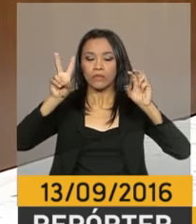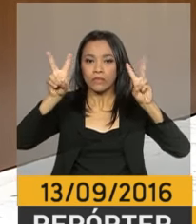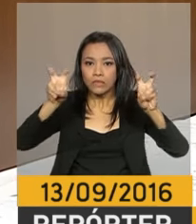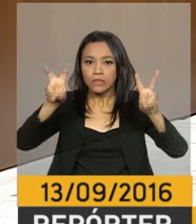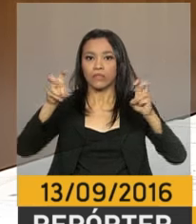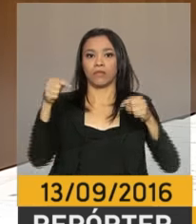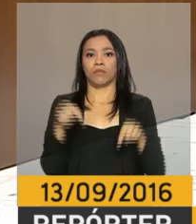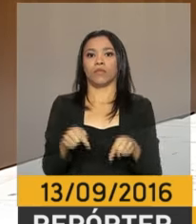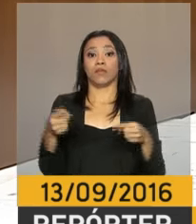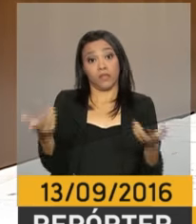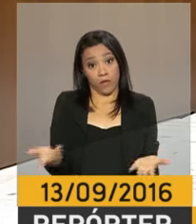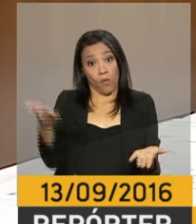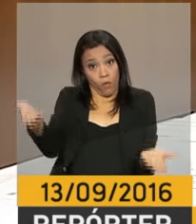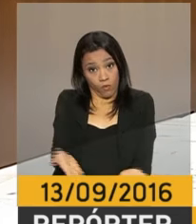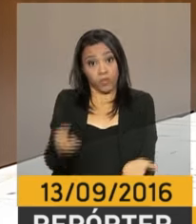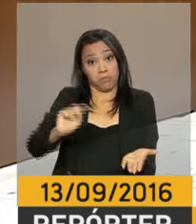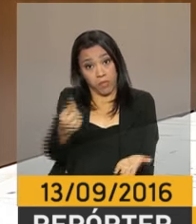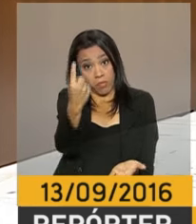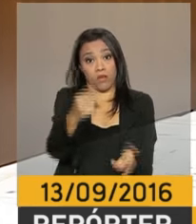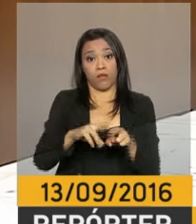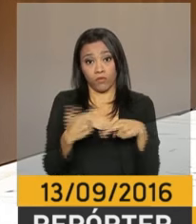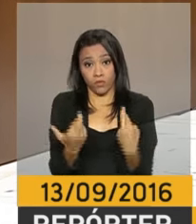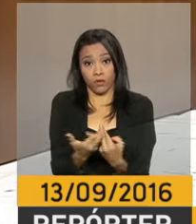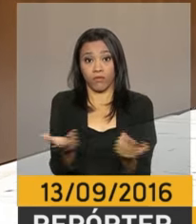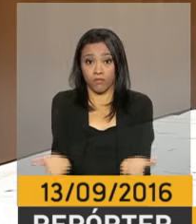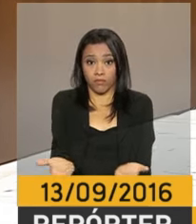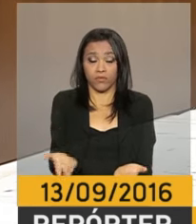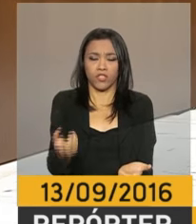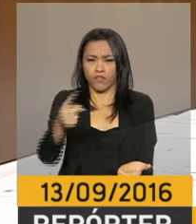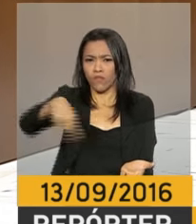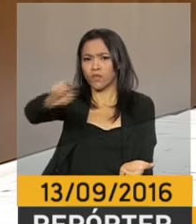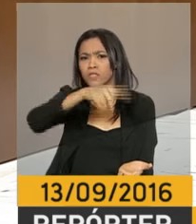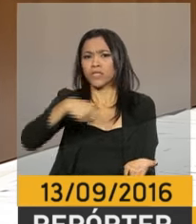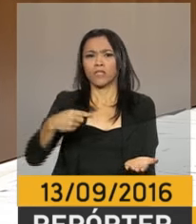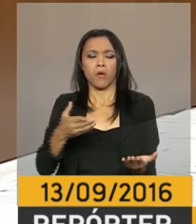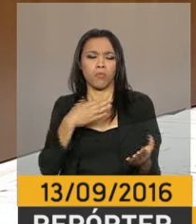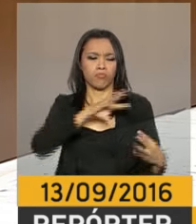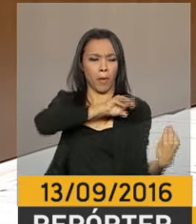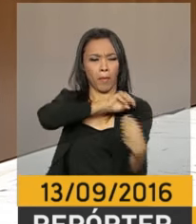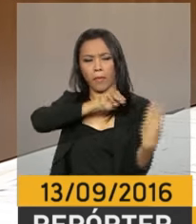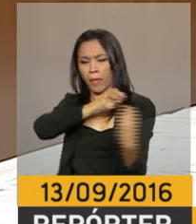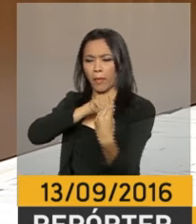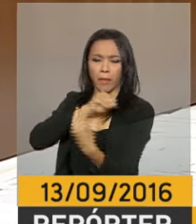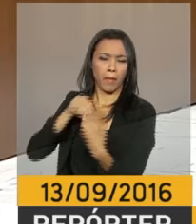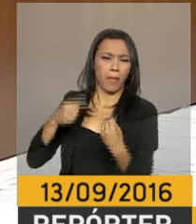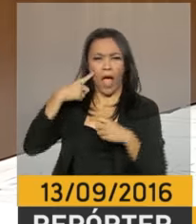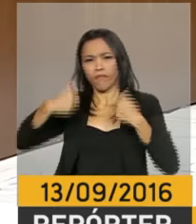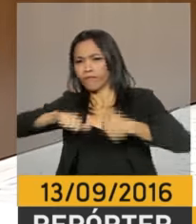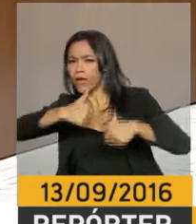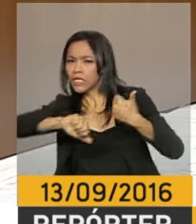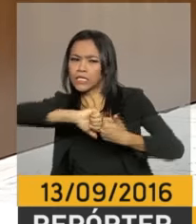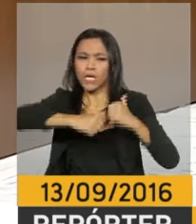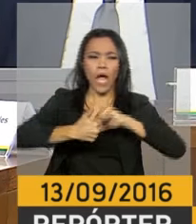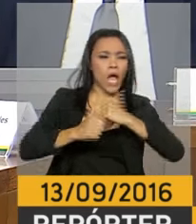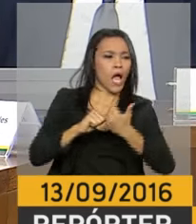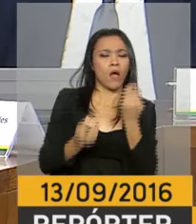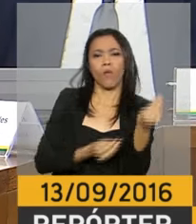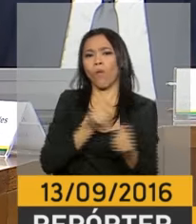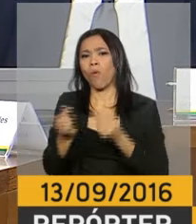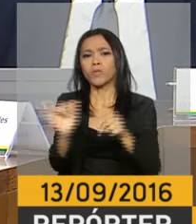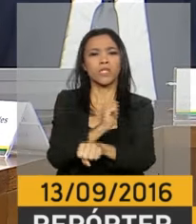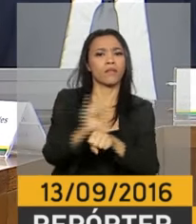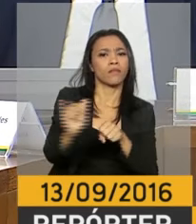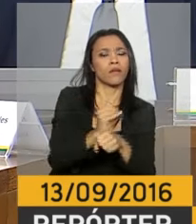Esta é uma primeira reunião n é uma primeira reunião em que os senhores farão naturalmente uma avaliação para verificar Quais os atos